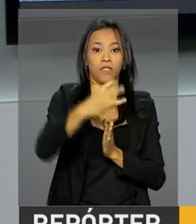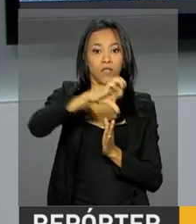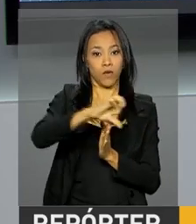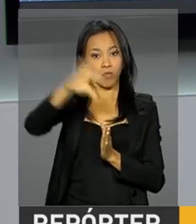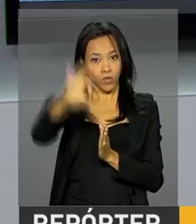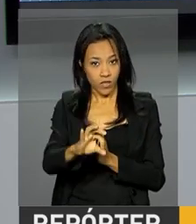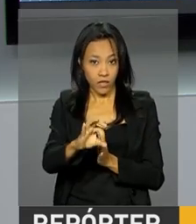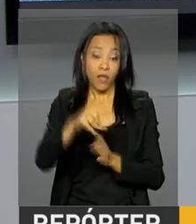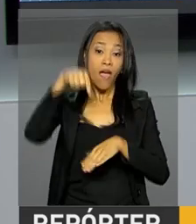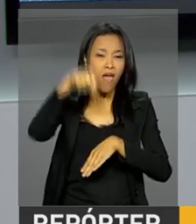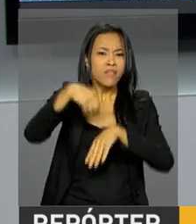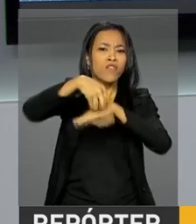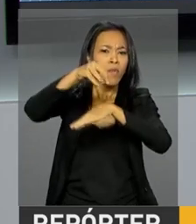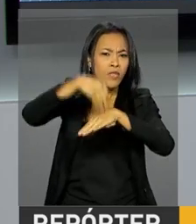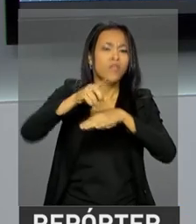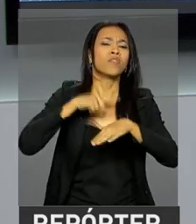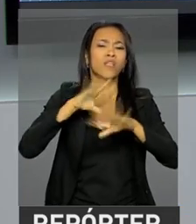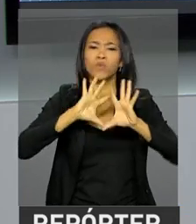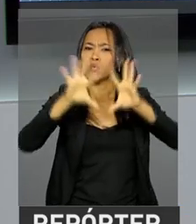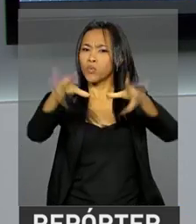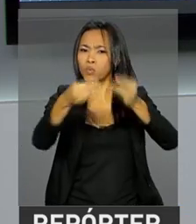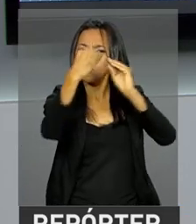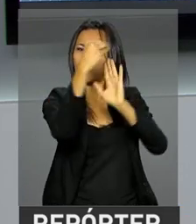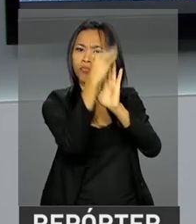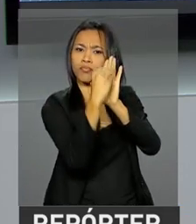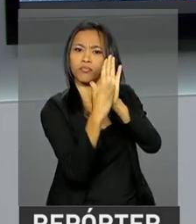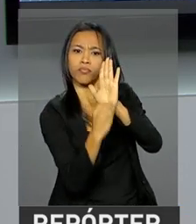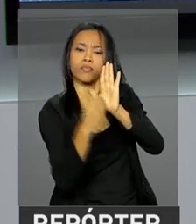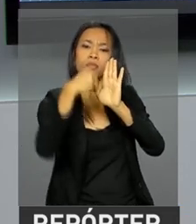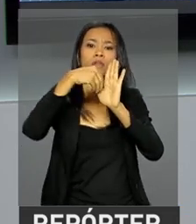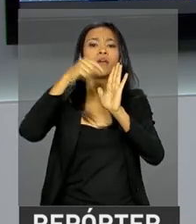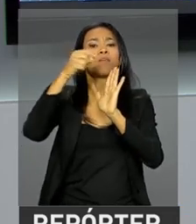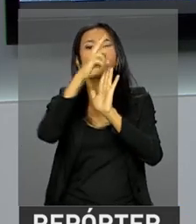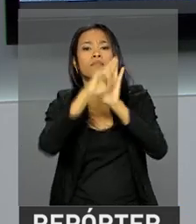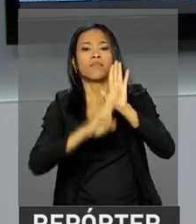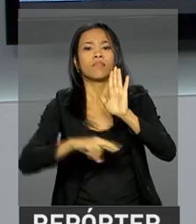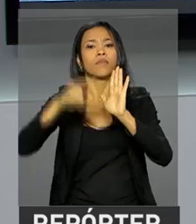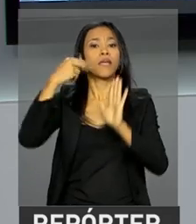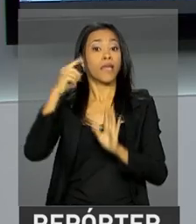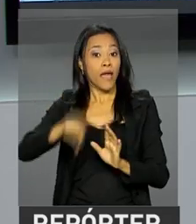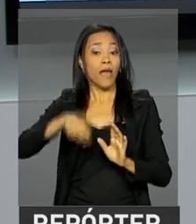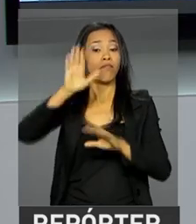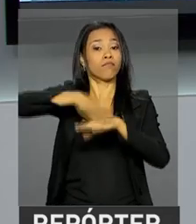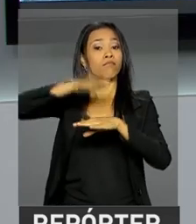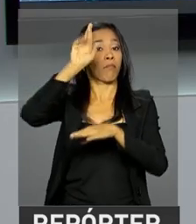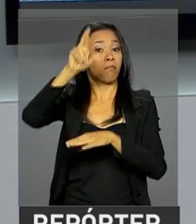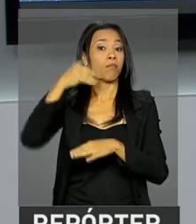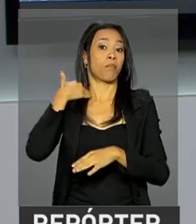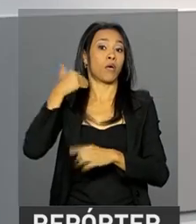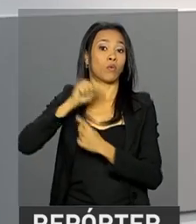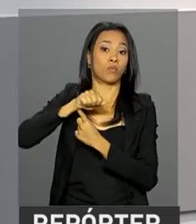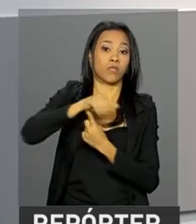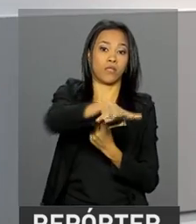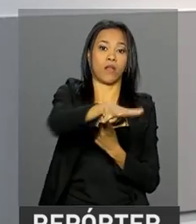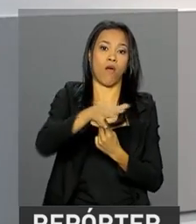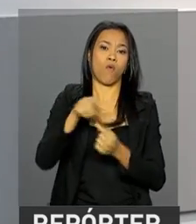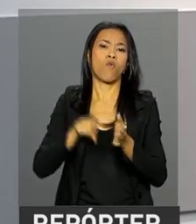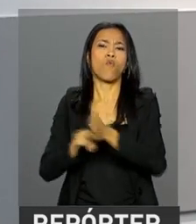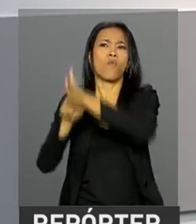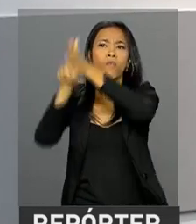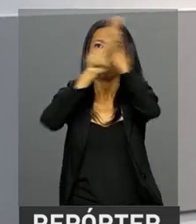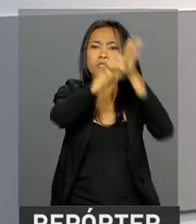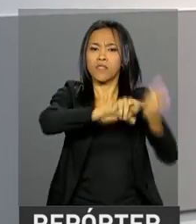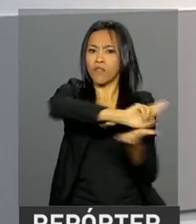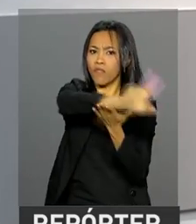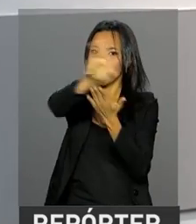0,39%. Os dados estão no Boletim Focus, que é uma pesquisa feita pelo Banco Central com instituições financeiras. E neste fim